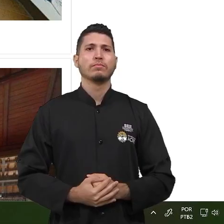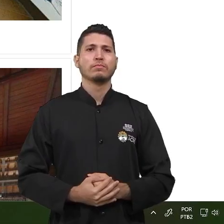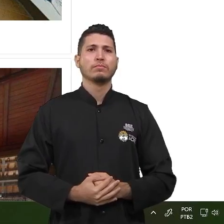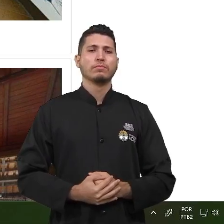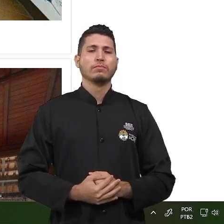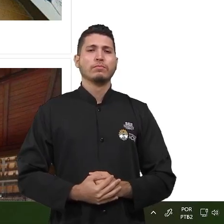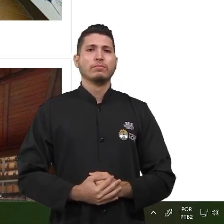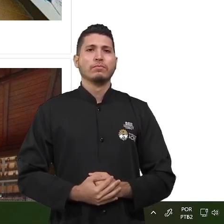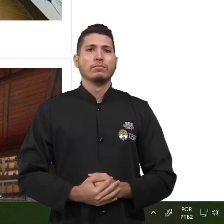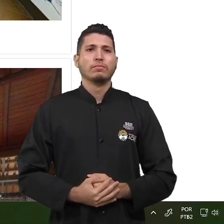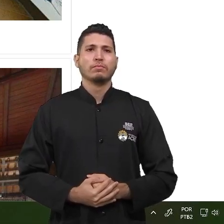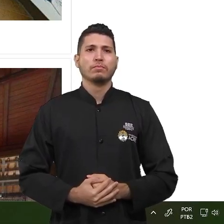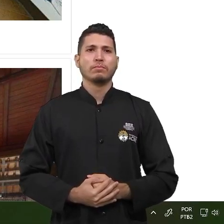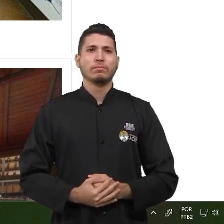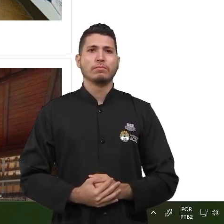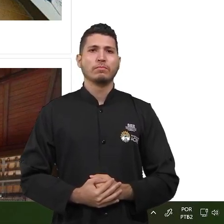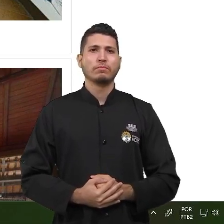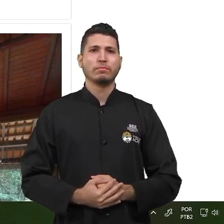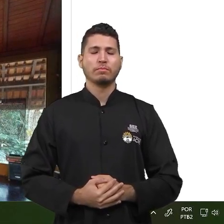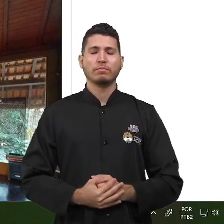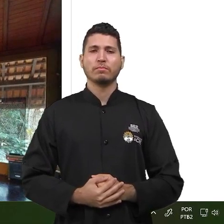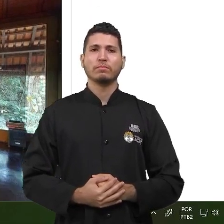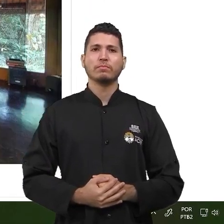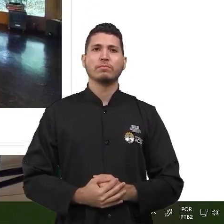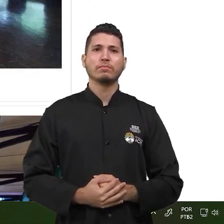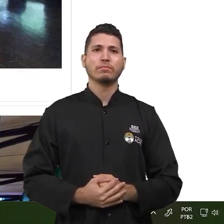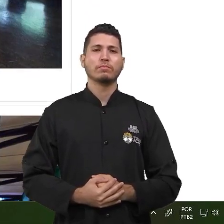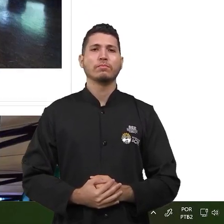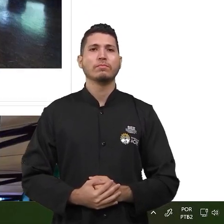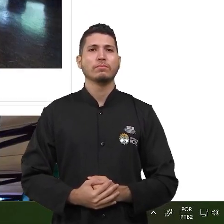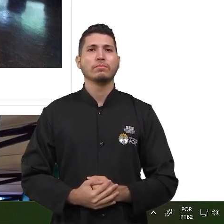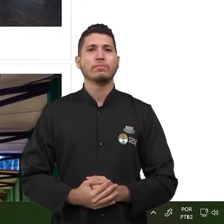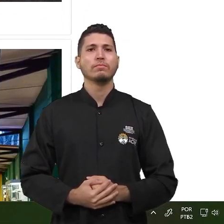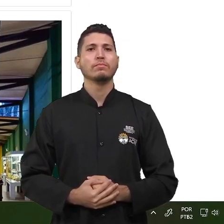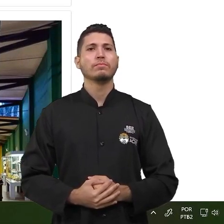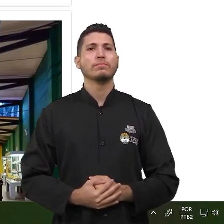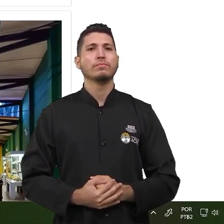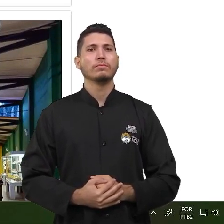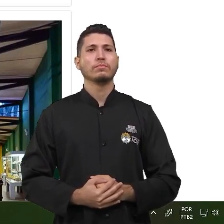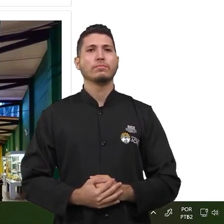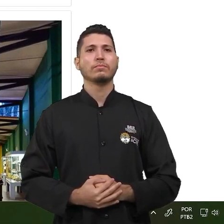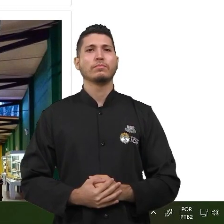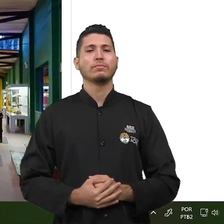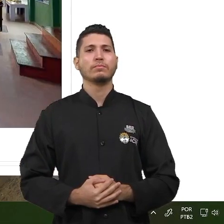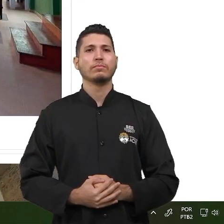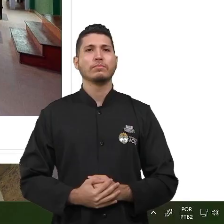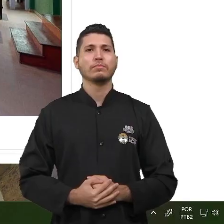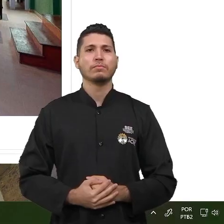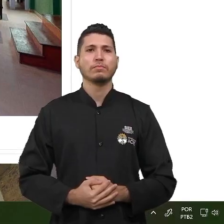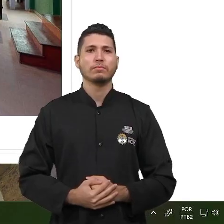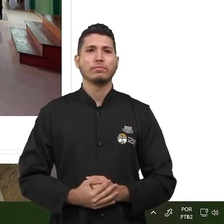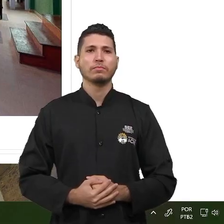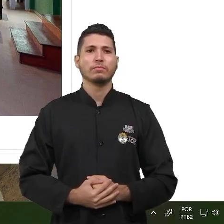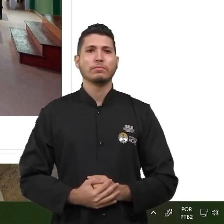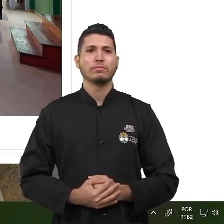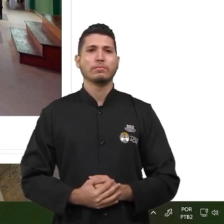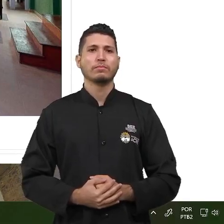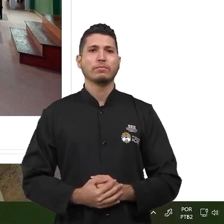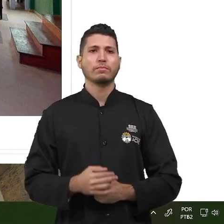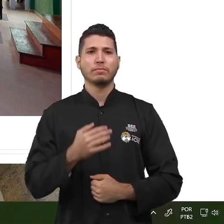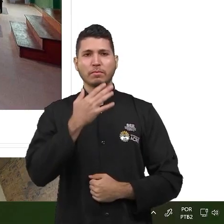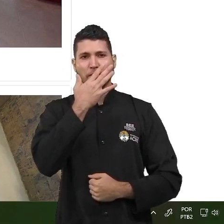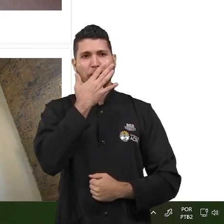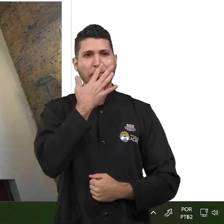também o Memorial Amazônico da Navegação, que eu vou mostrar para vocês, tem o Memorial Verônica Tembé, tem aqui o Museu